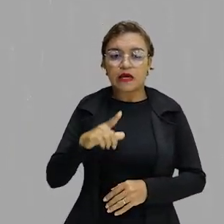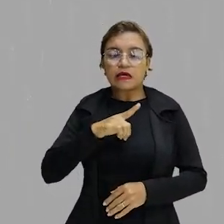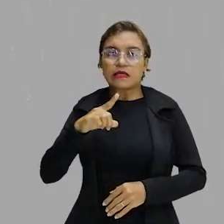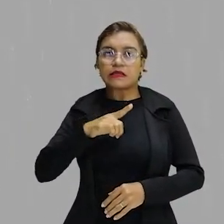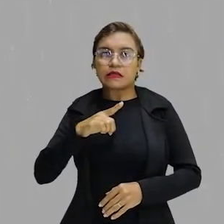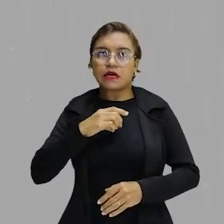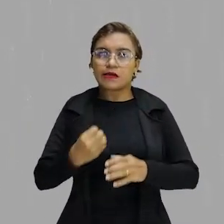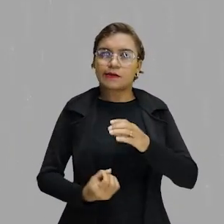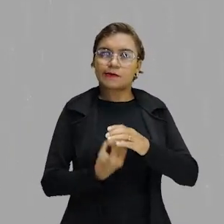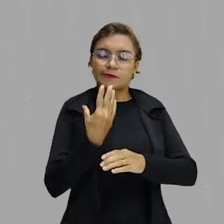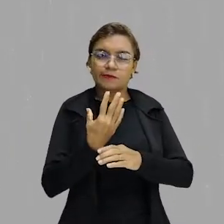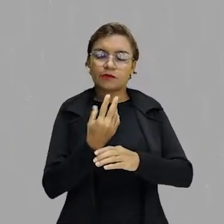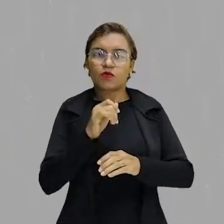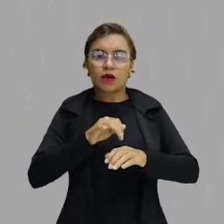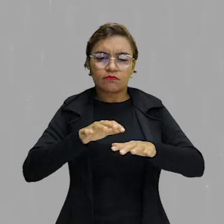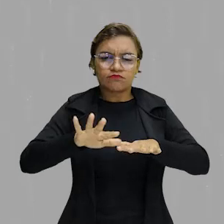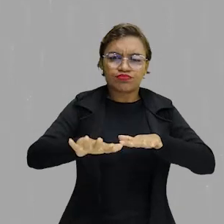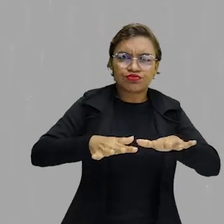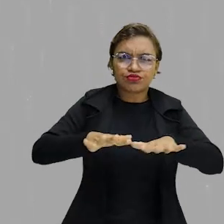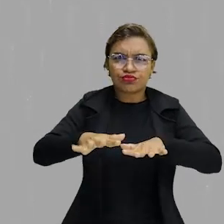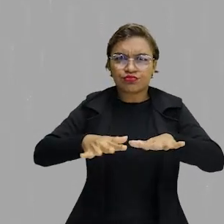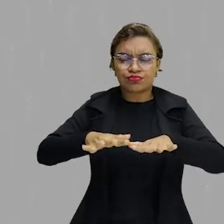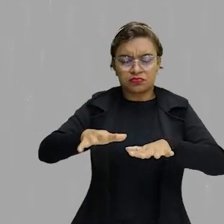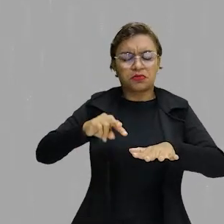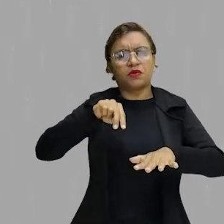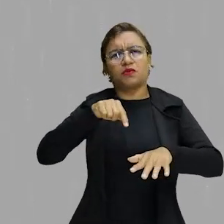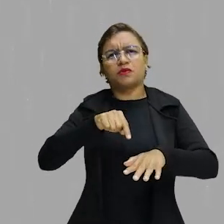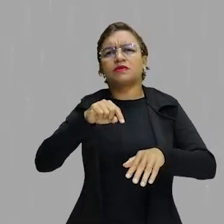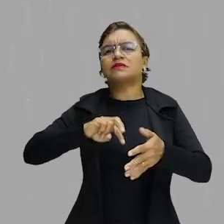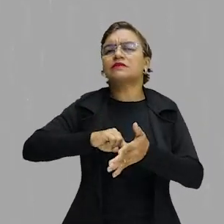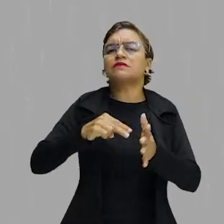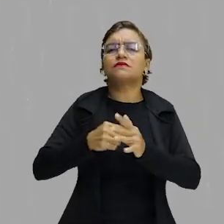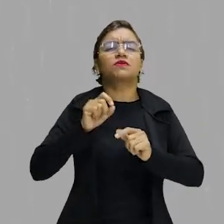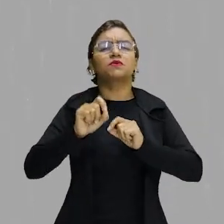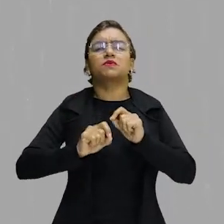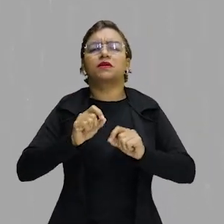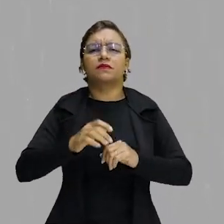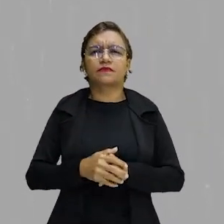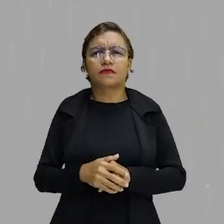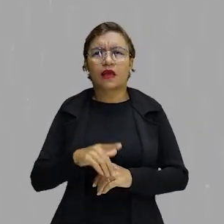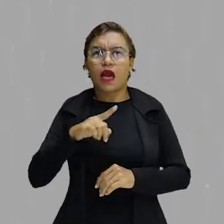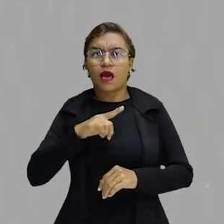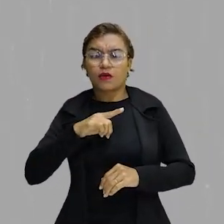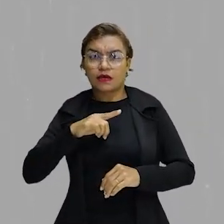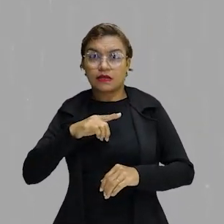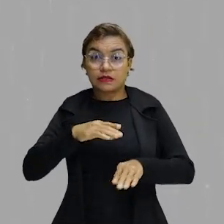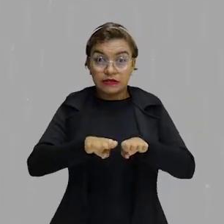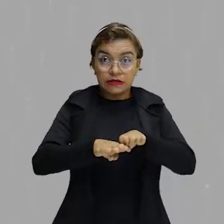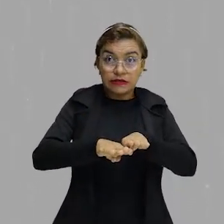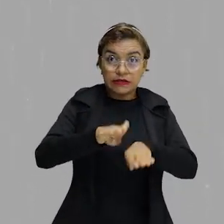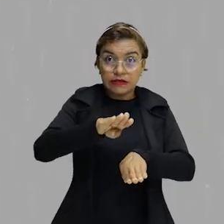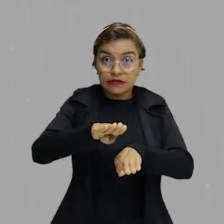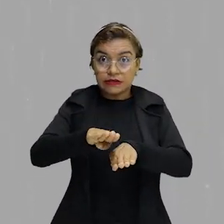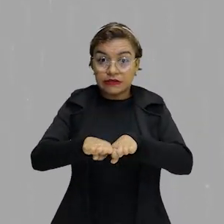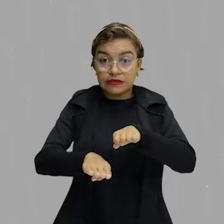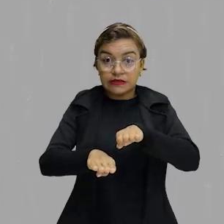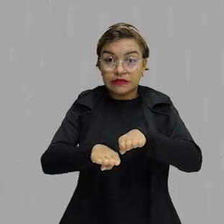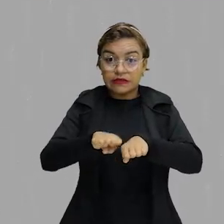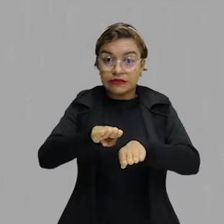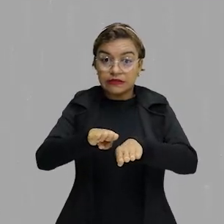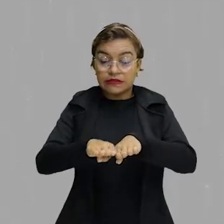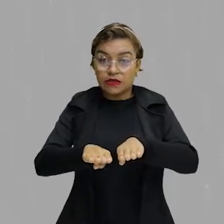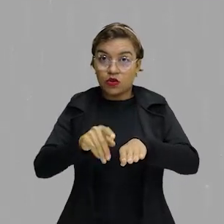formação de terremotos. Marcos, o que é um terremoto? Nada mais é, galera, do que o deslize de placas tectônicas que, quando